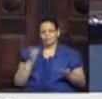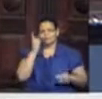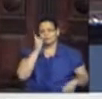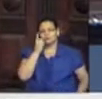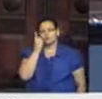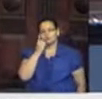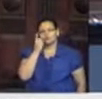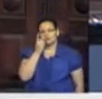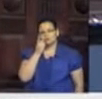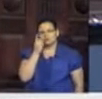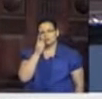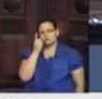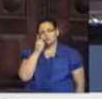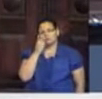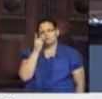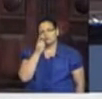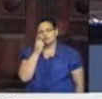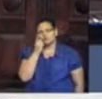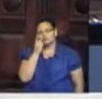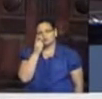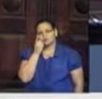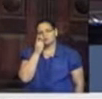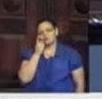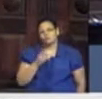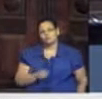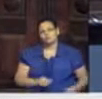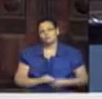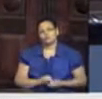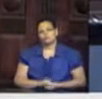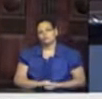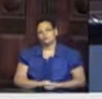senhoras e senhores deputados,